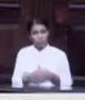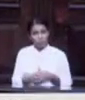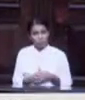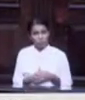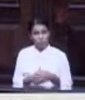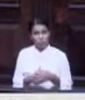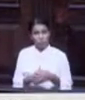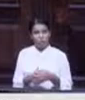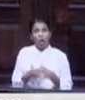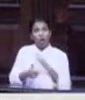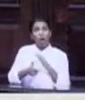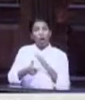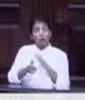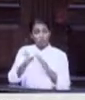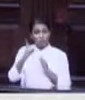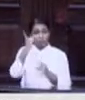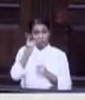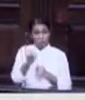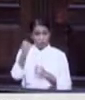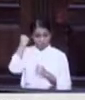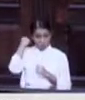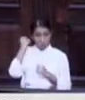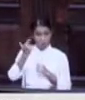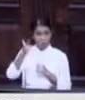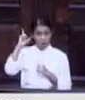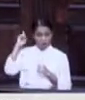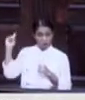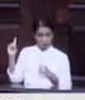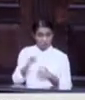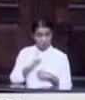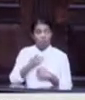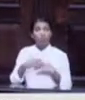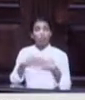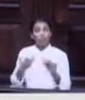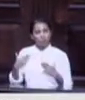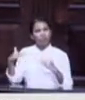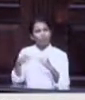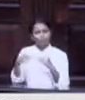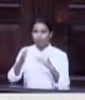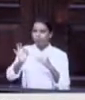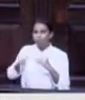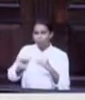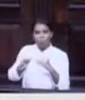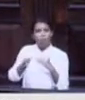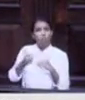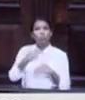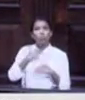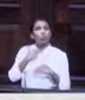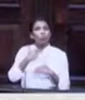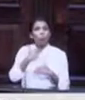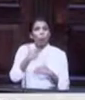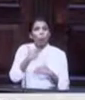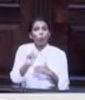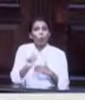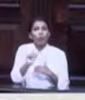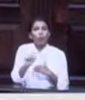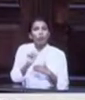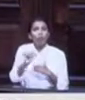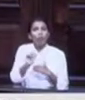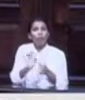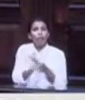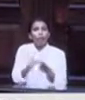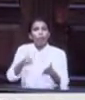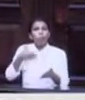antecedeu, que eu concordo absolutamente com a sua colocação. Nós não podemos abrir mão de decidirmos na